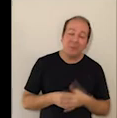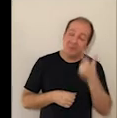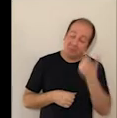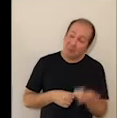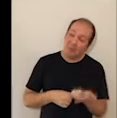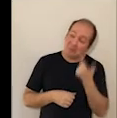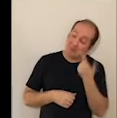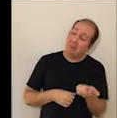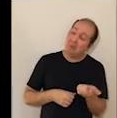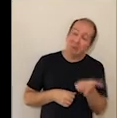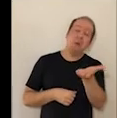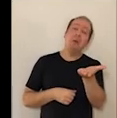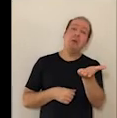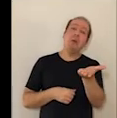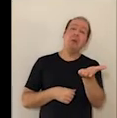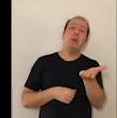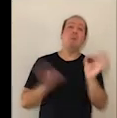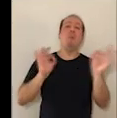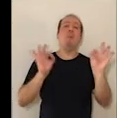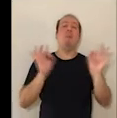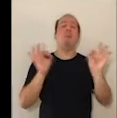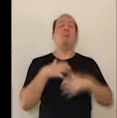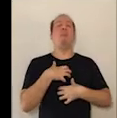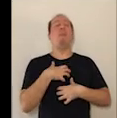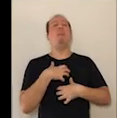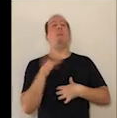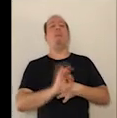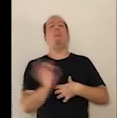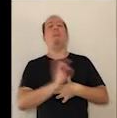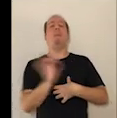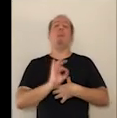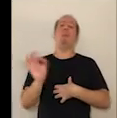só? Viu só, seu Corbaccio? Não reaja a coisa alguma.